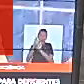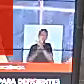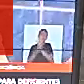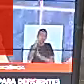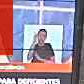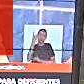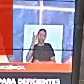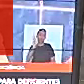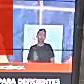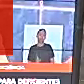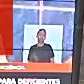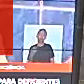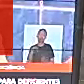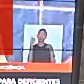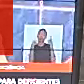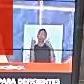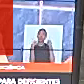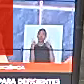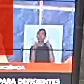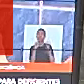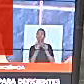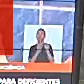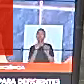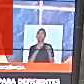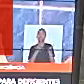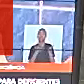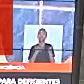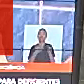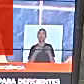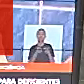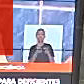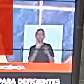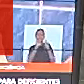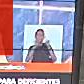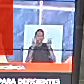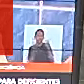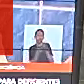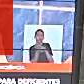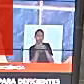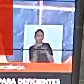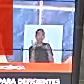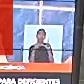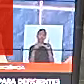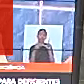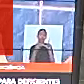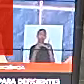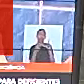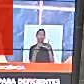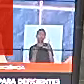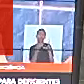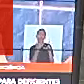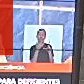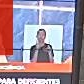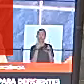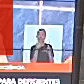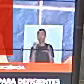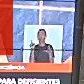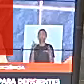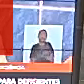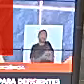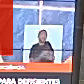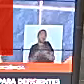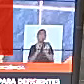preocupação quando se fala muitas das vezes de emissão de carteira, e hoje virou até mania. Eu tenho, por exemplo, na minha região. Por